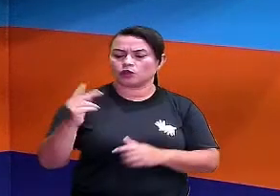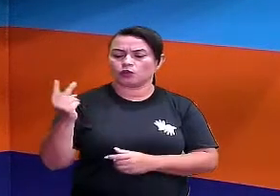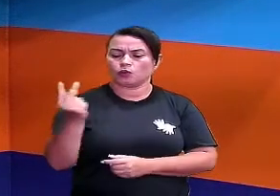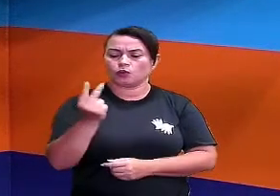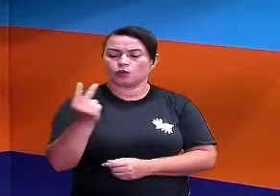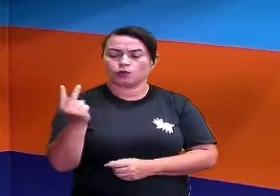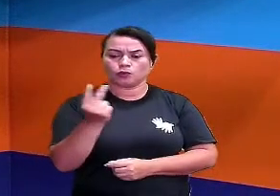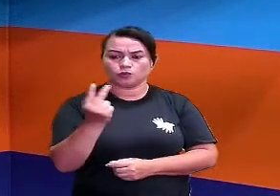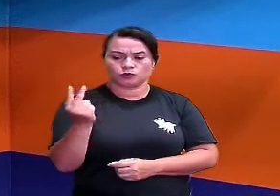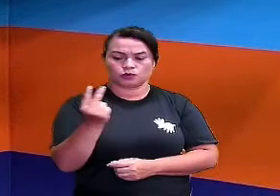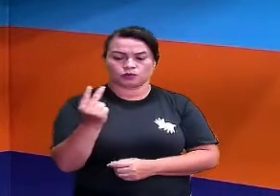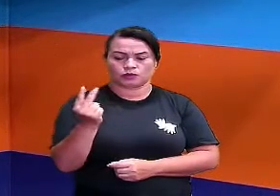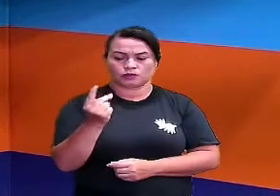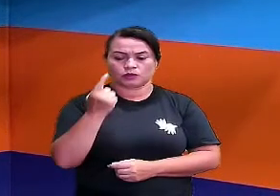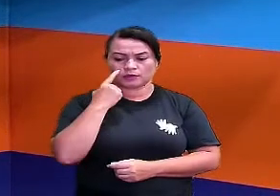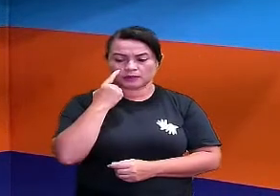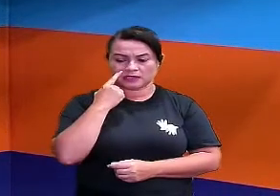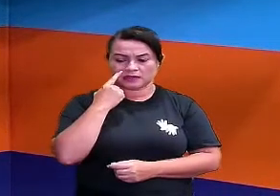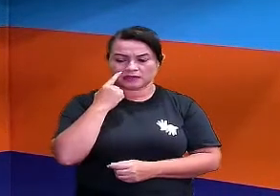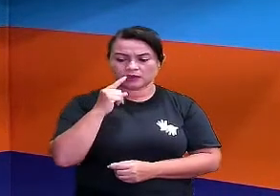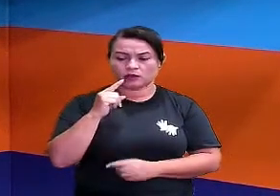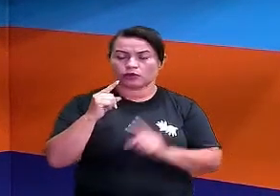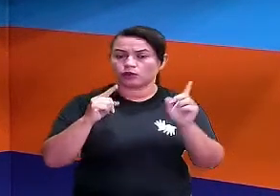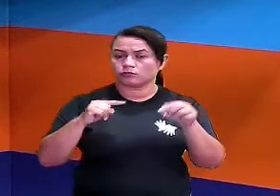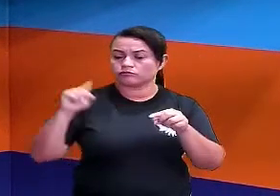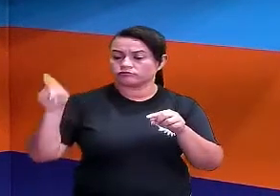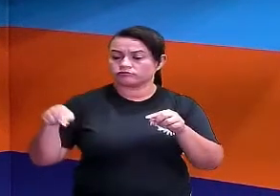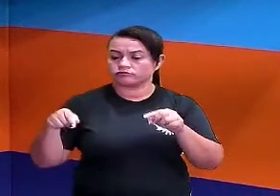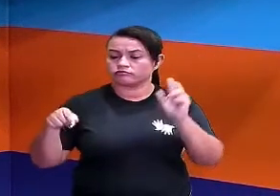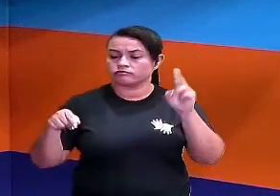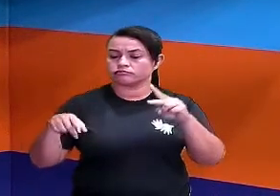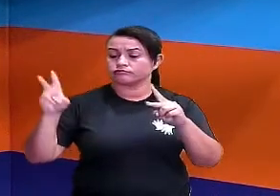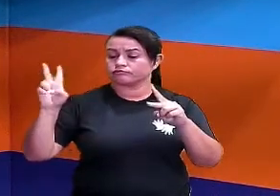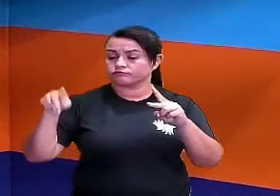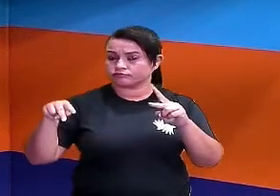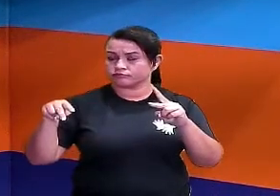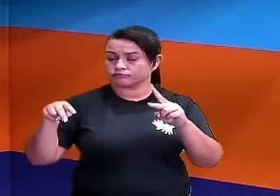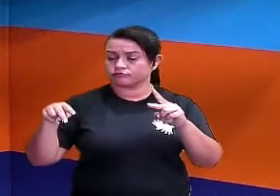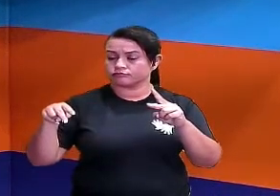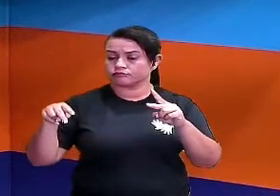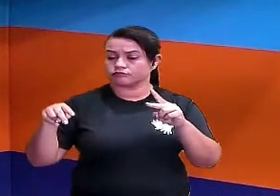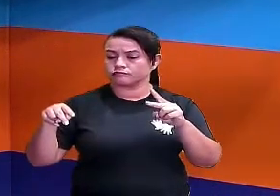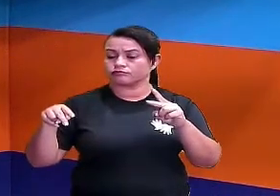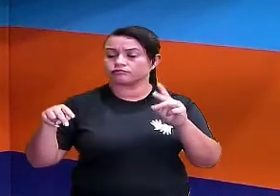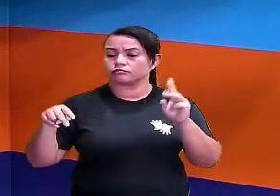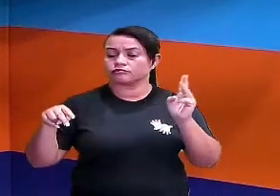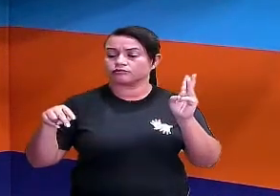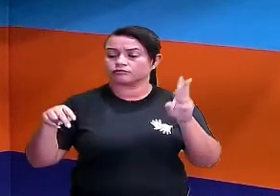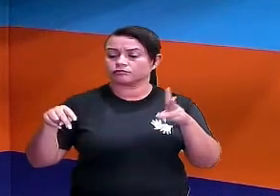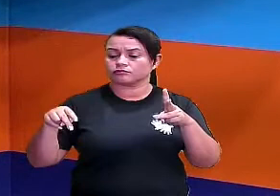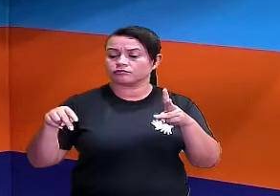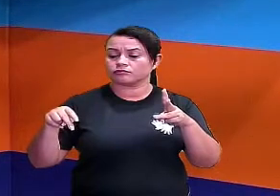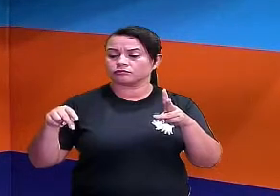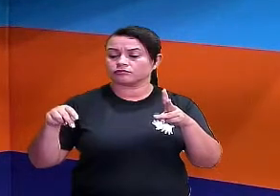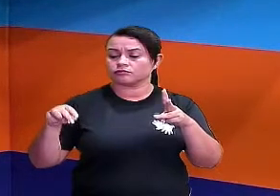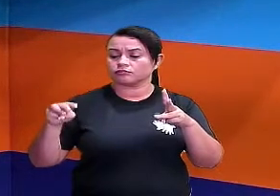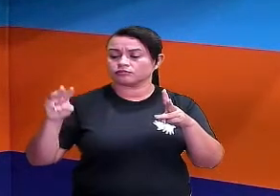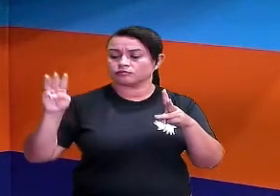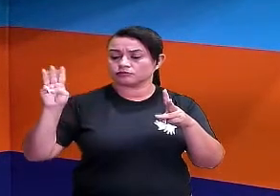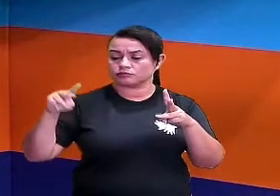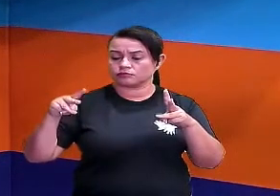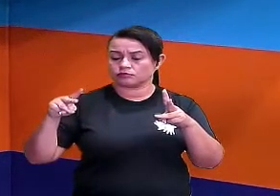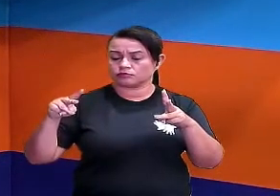foram falados. Veja que eu cortei o primeiro com o último, o segundo com o penúltimo, o terceiro com